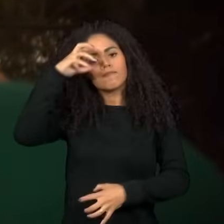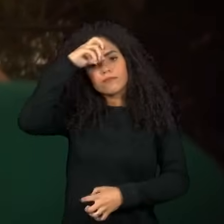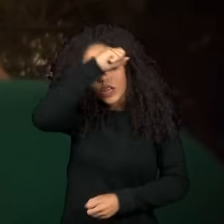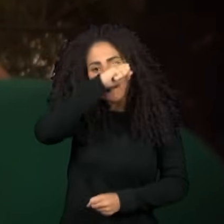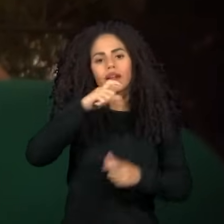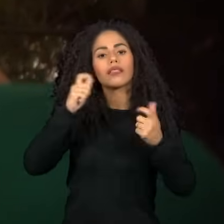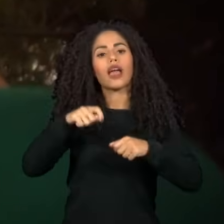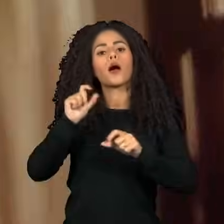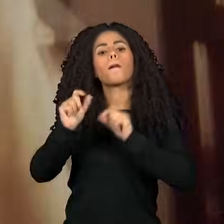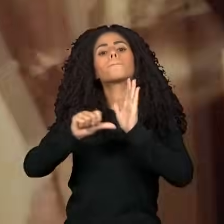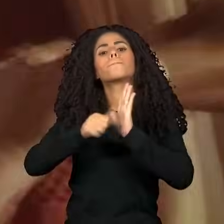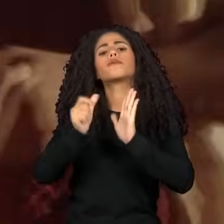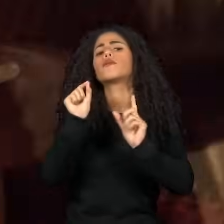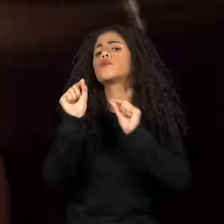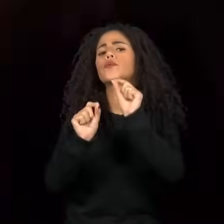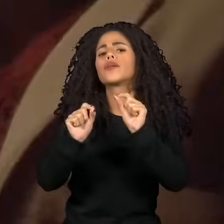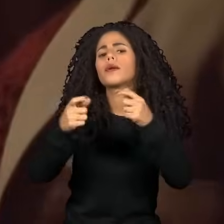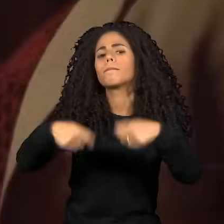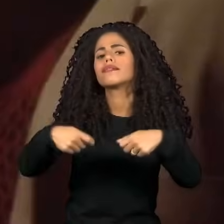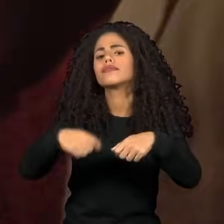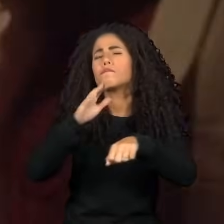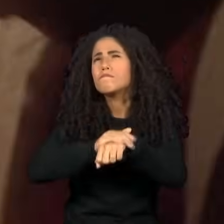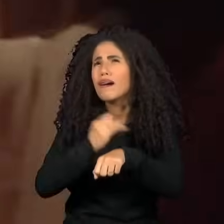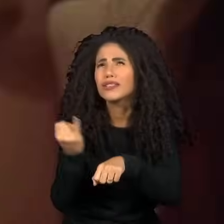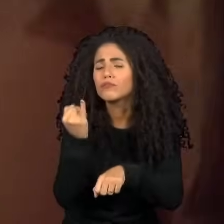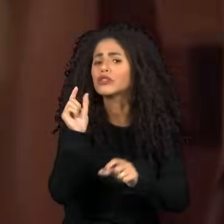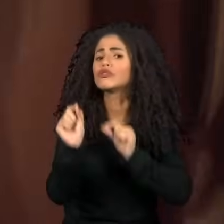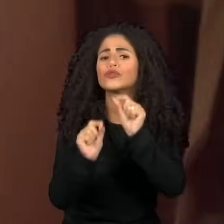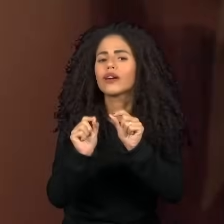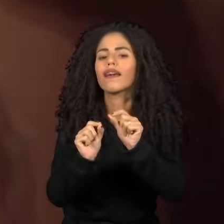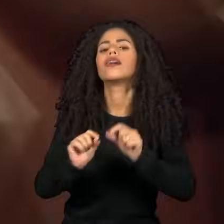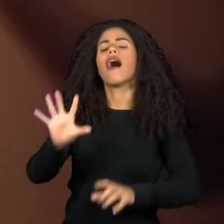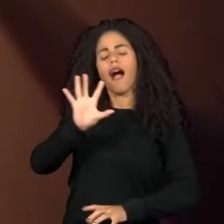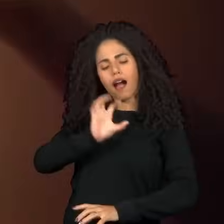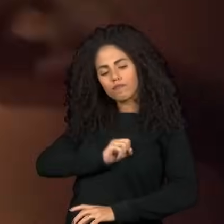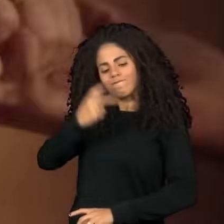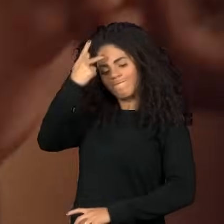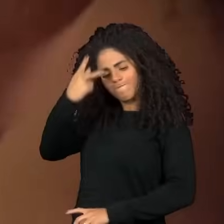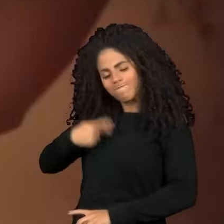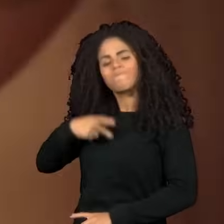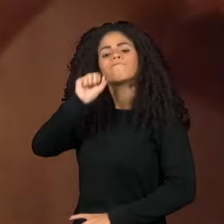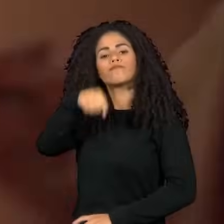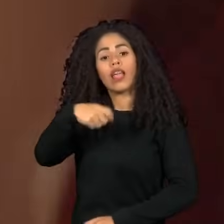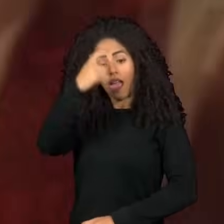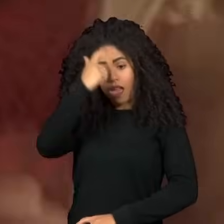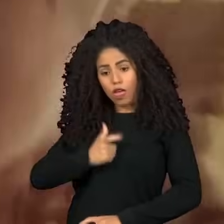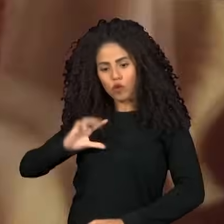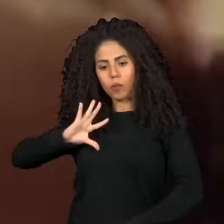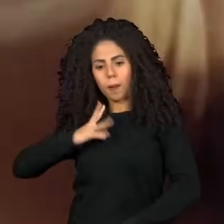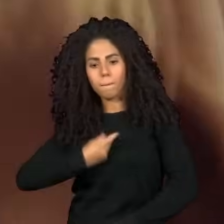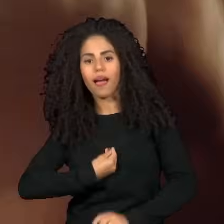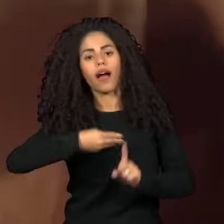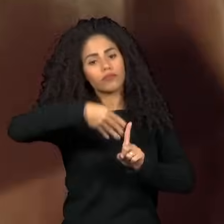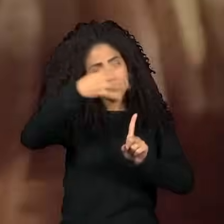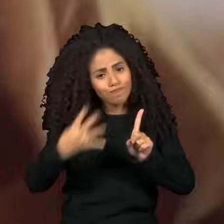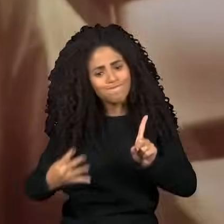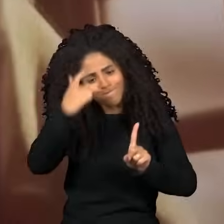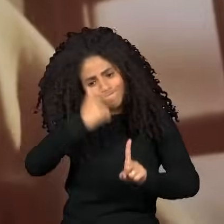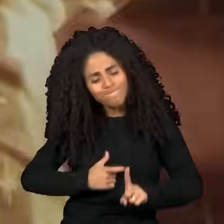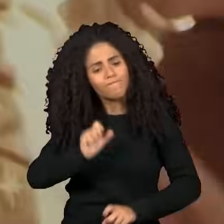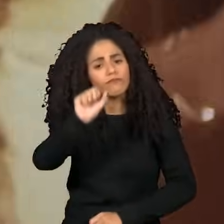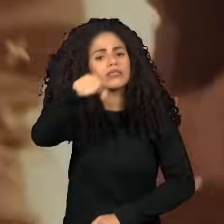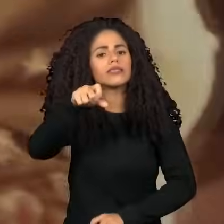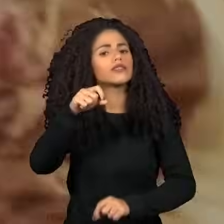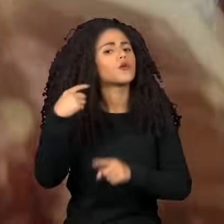preencher primeiro do que preencher pro outro. Principalmente quando a gente fala de amor preto. E ainda mais no meu caso, por ser uma pessoa trans, por ser uma pessoa LGBTQIA+, eu acho que